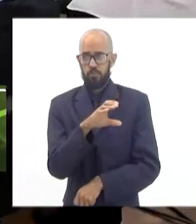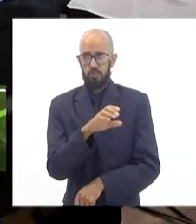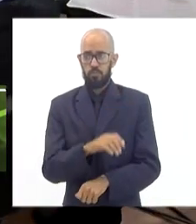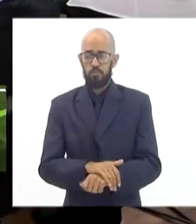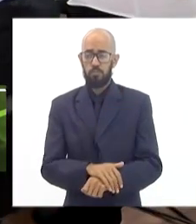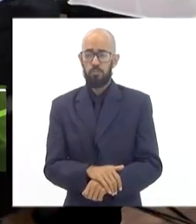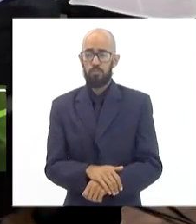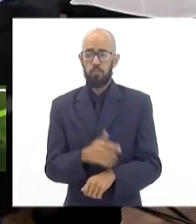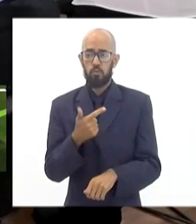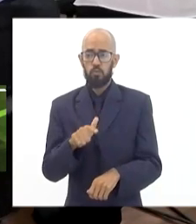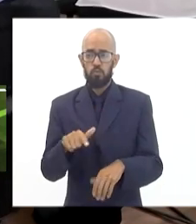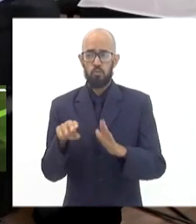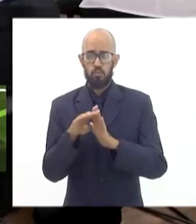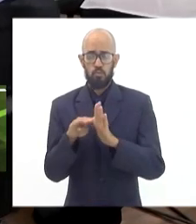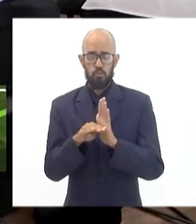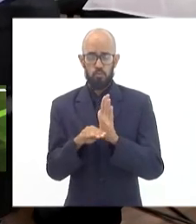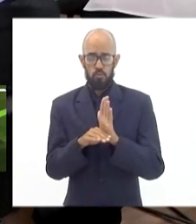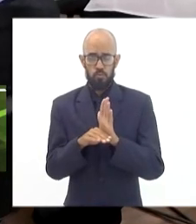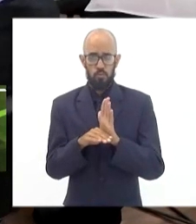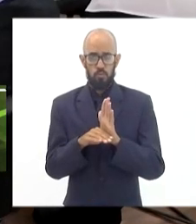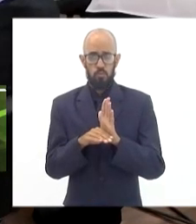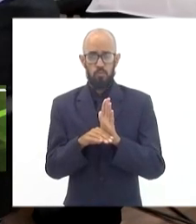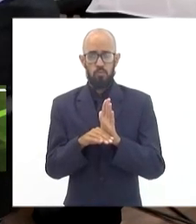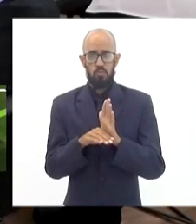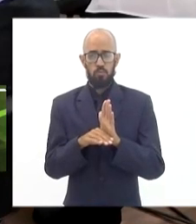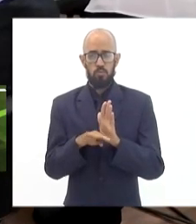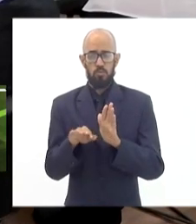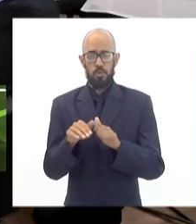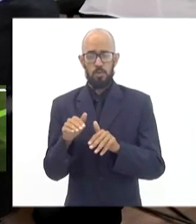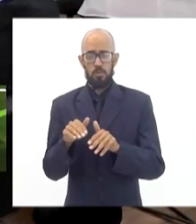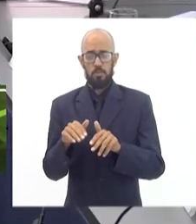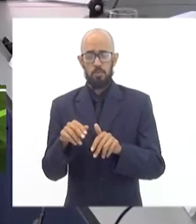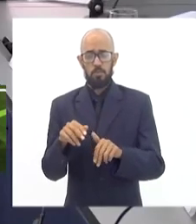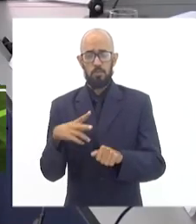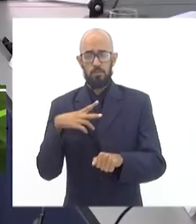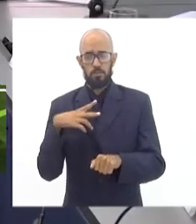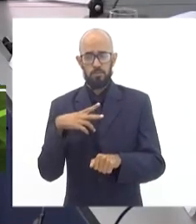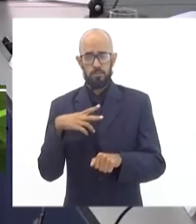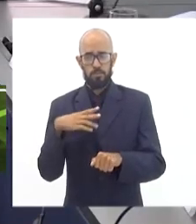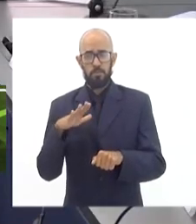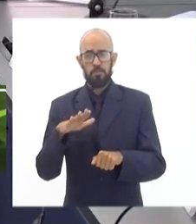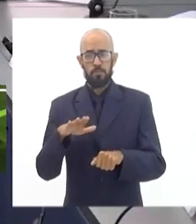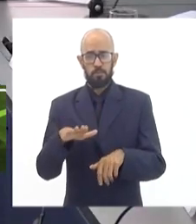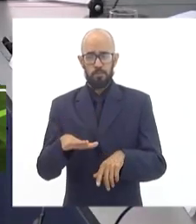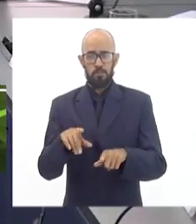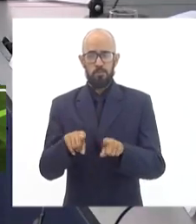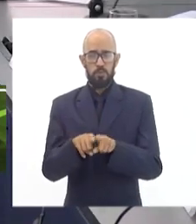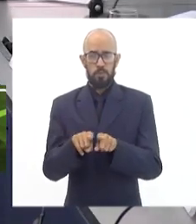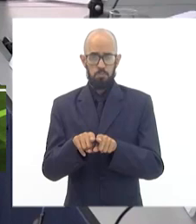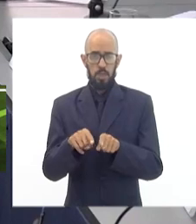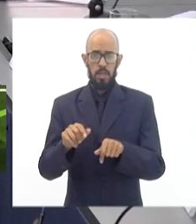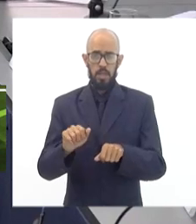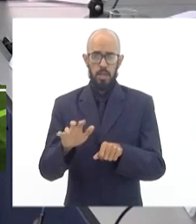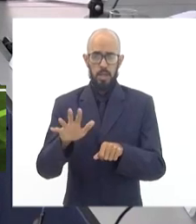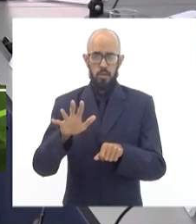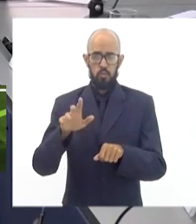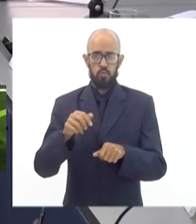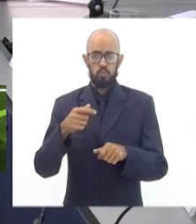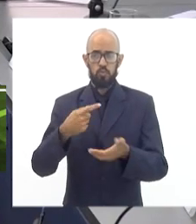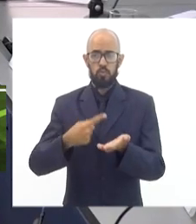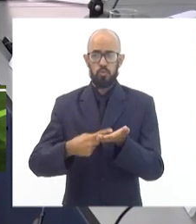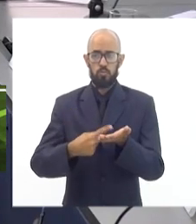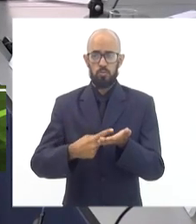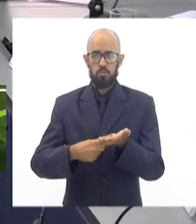particular que é de menor monta Mas também de grande valor o show combinou com